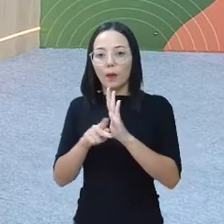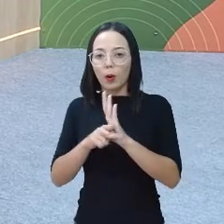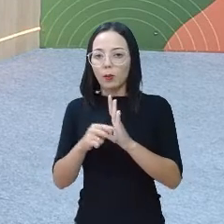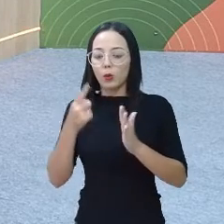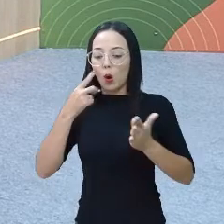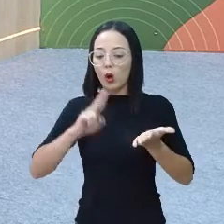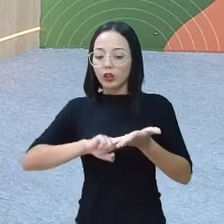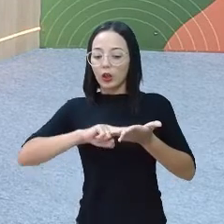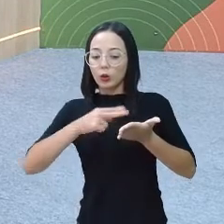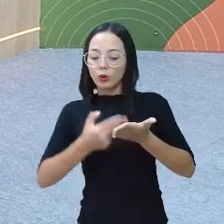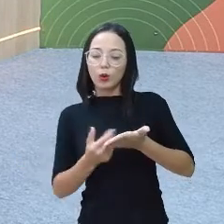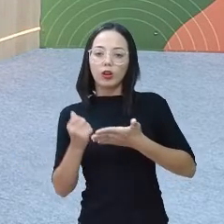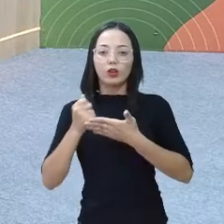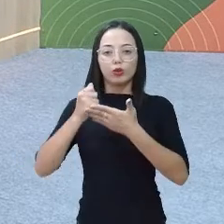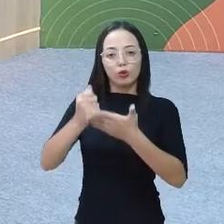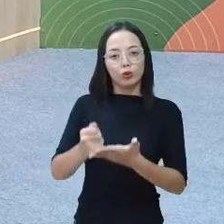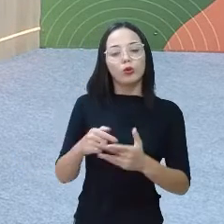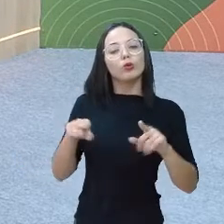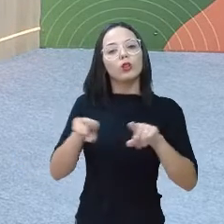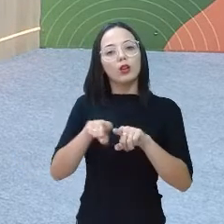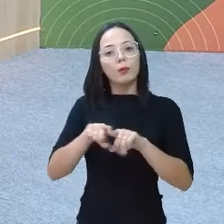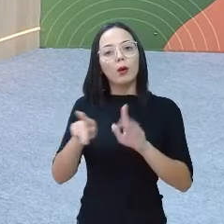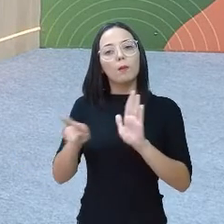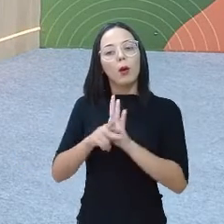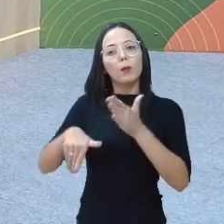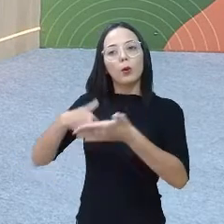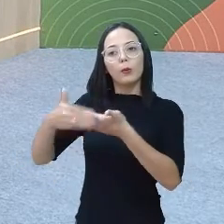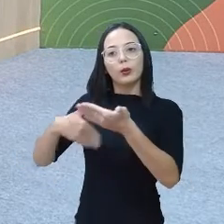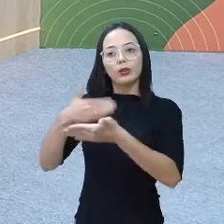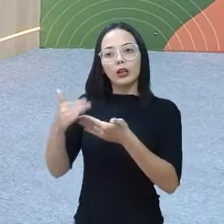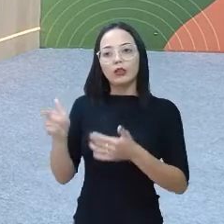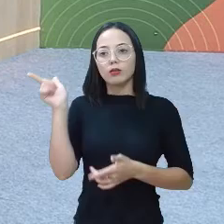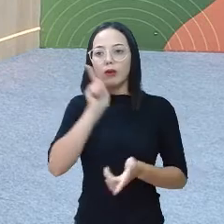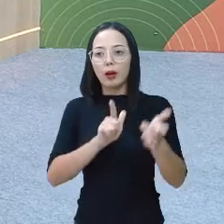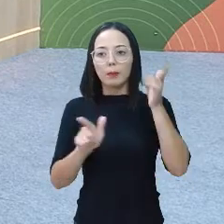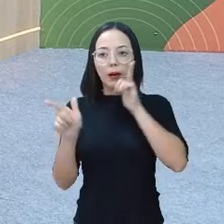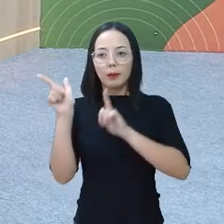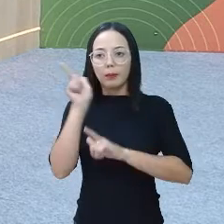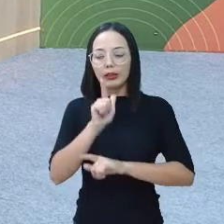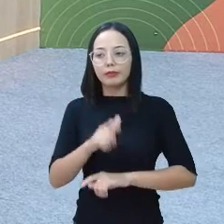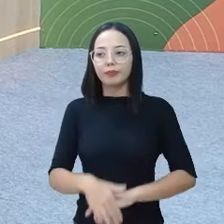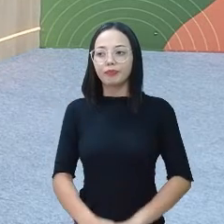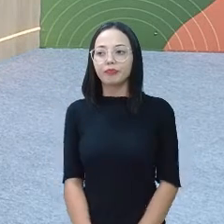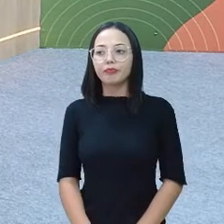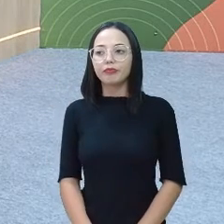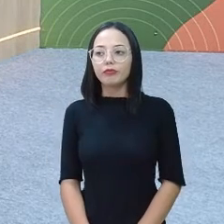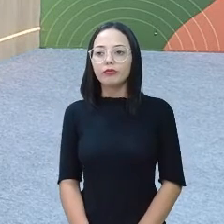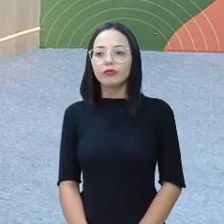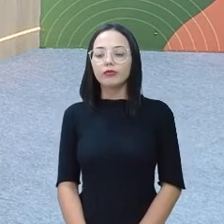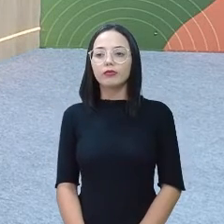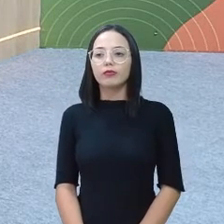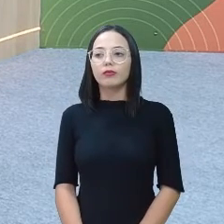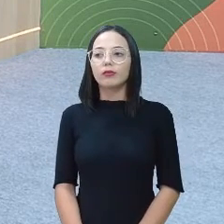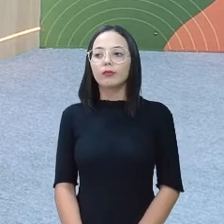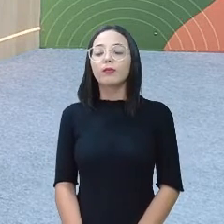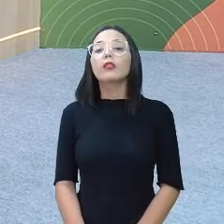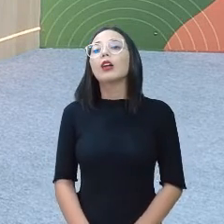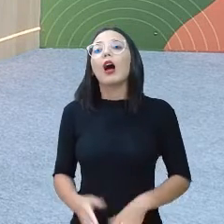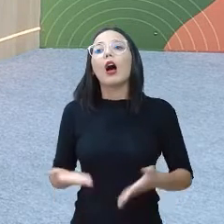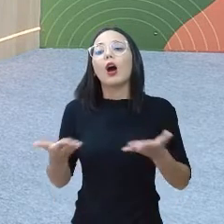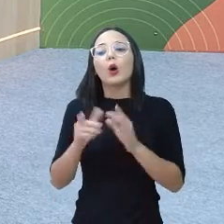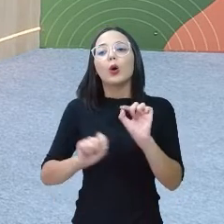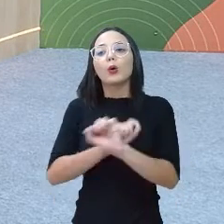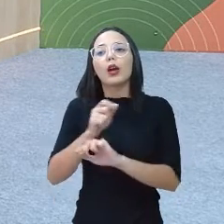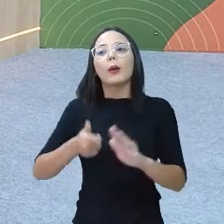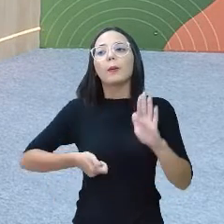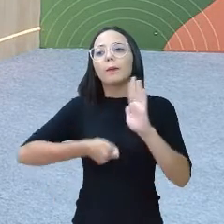né, favoreceu também ao processo de dominação. Aí, depois da dominação, a gente tem a